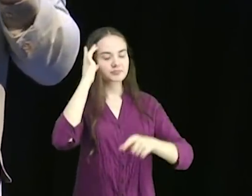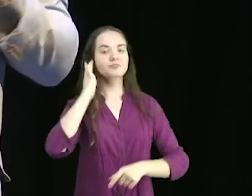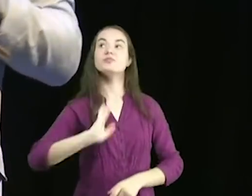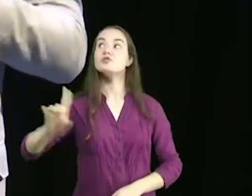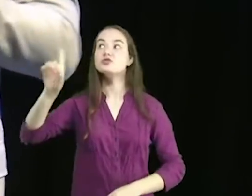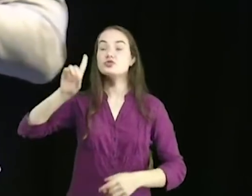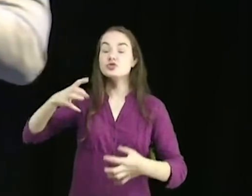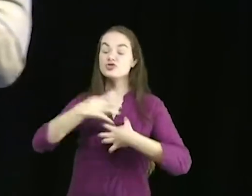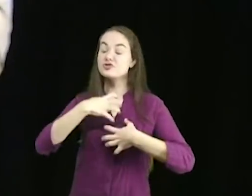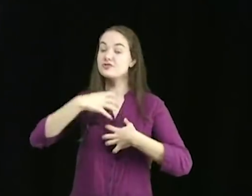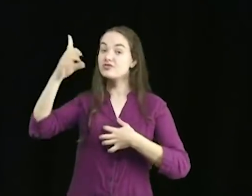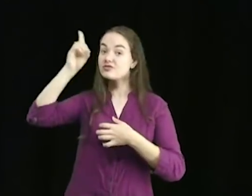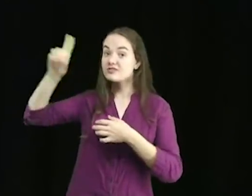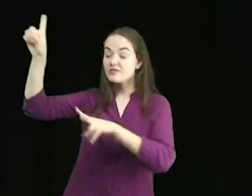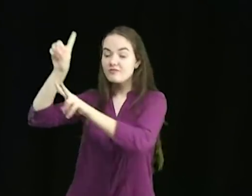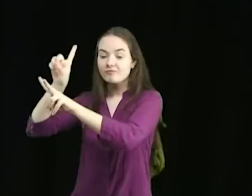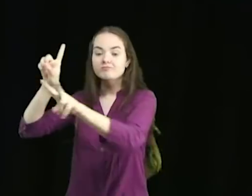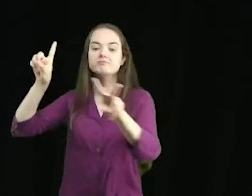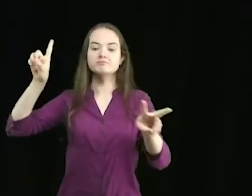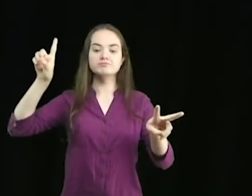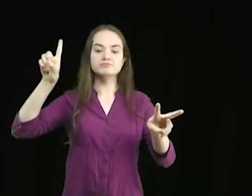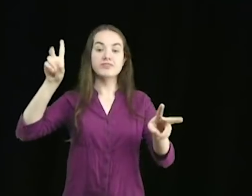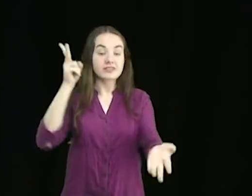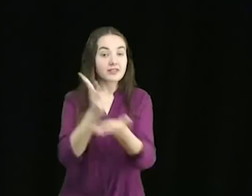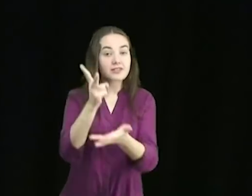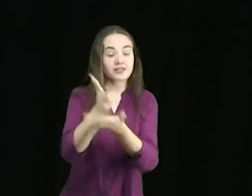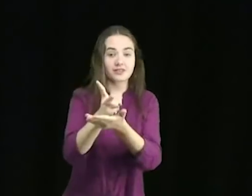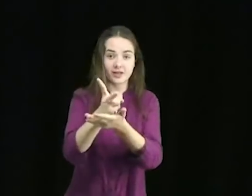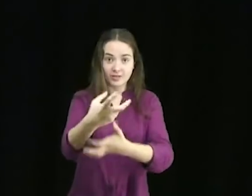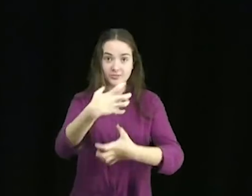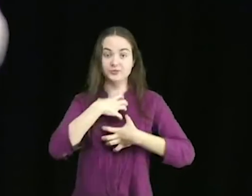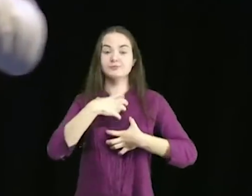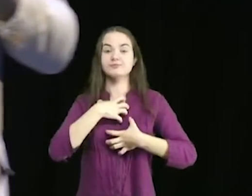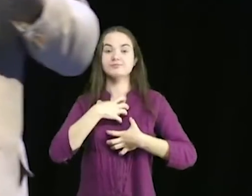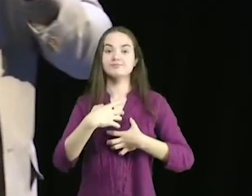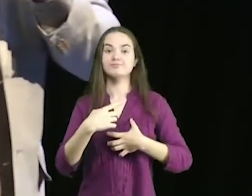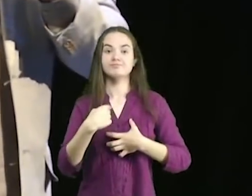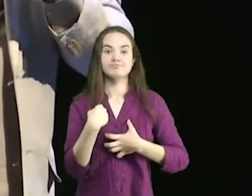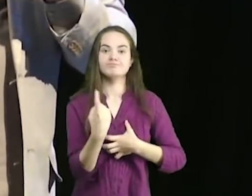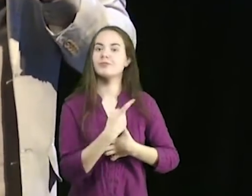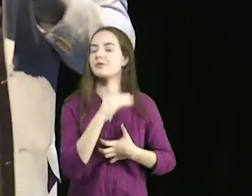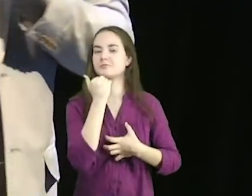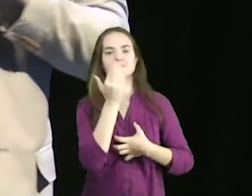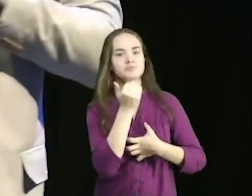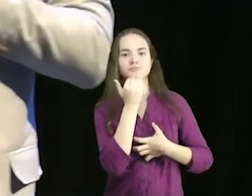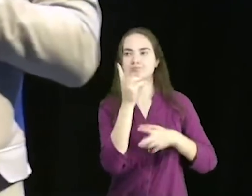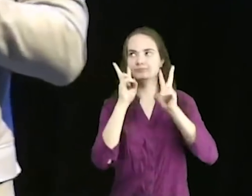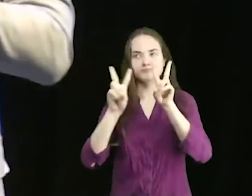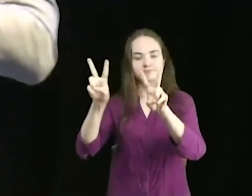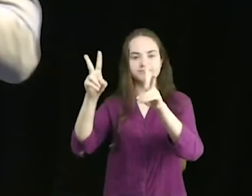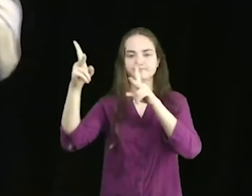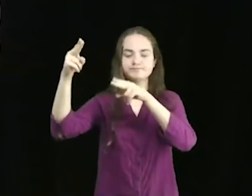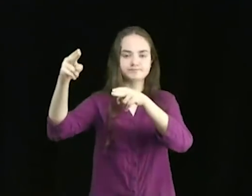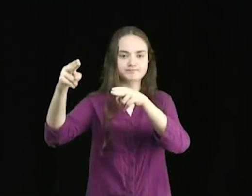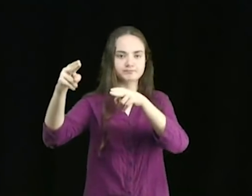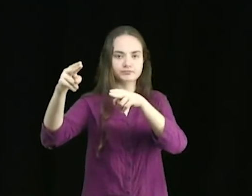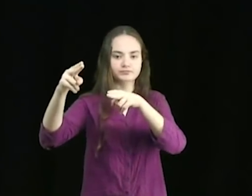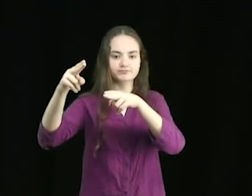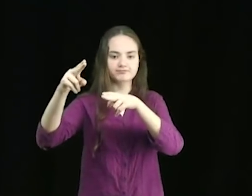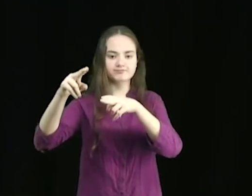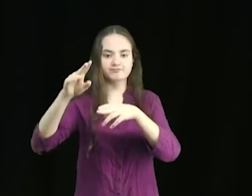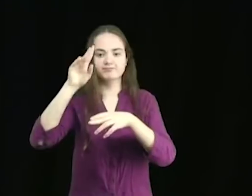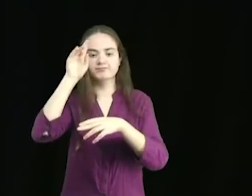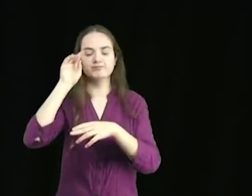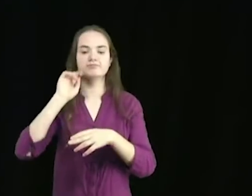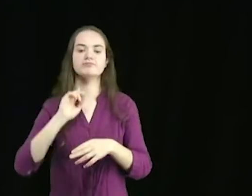Deus é sempre uma perspectiva que a gente nunca vai enxergar. Porque prova é o livro que você lê de trás para